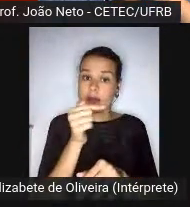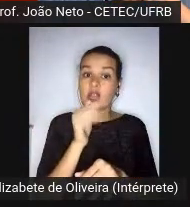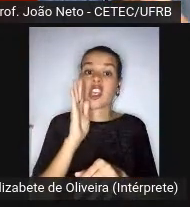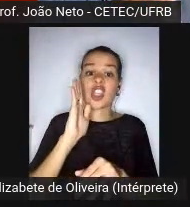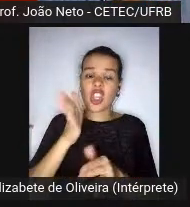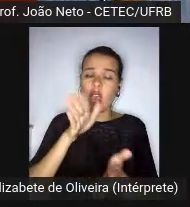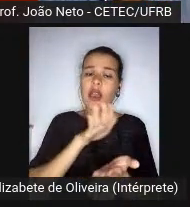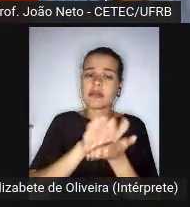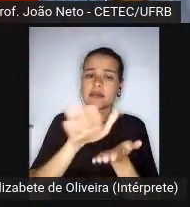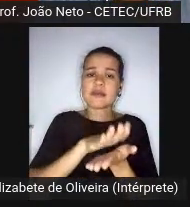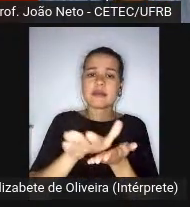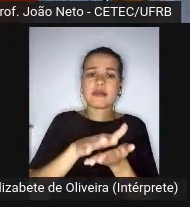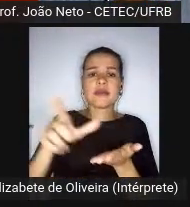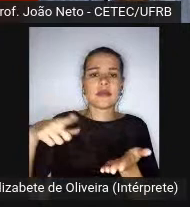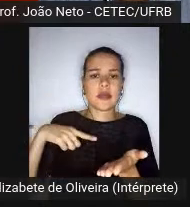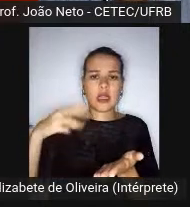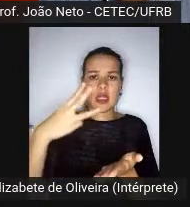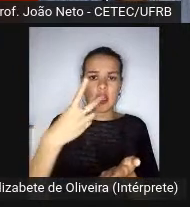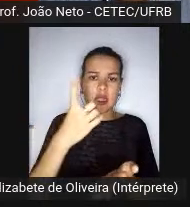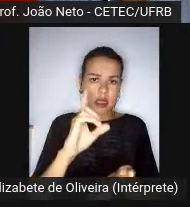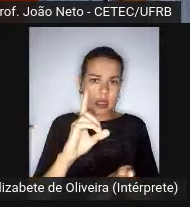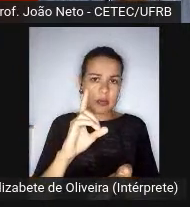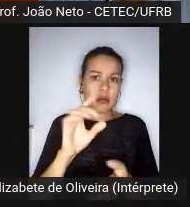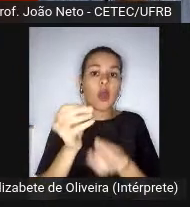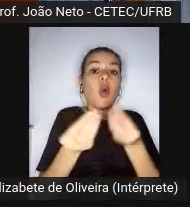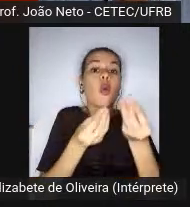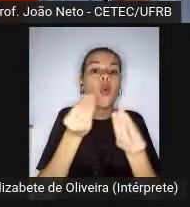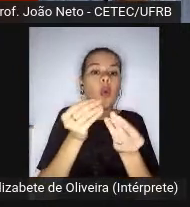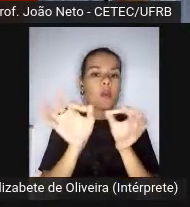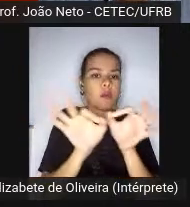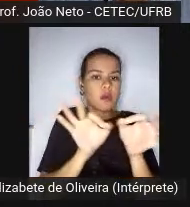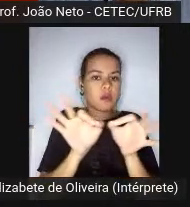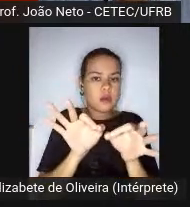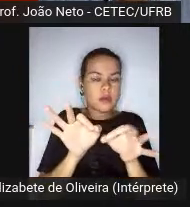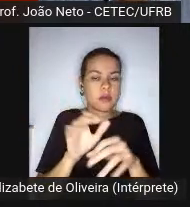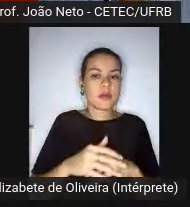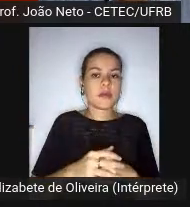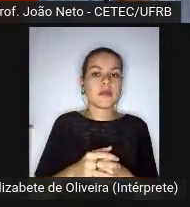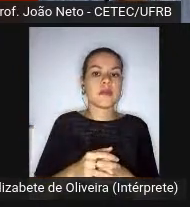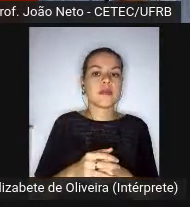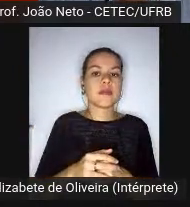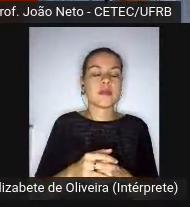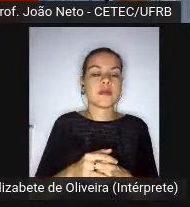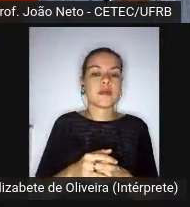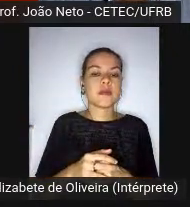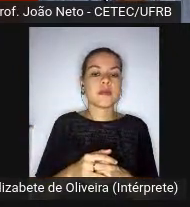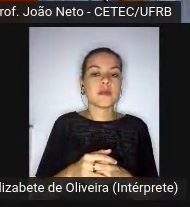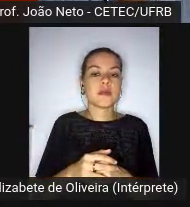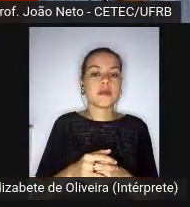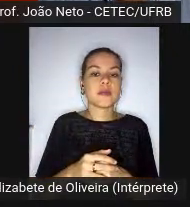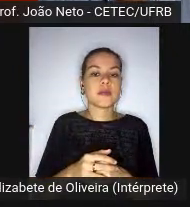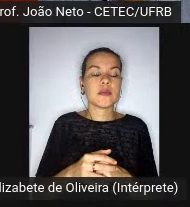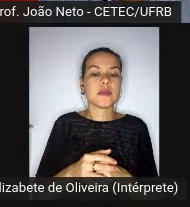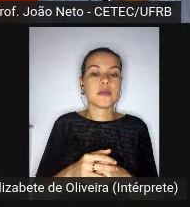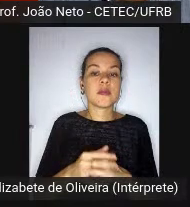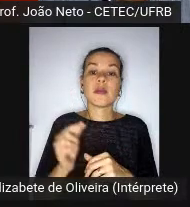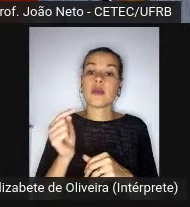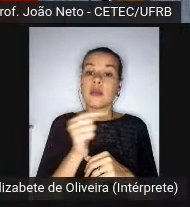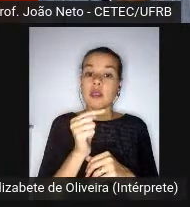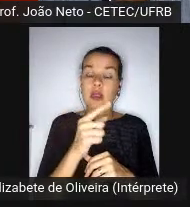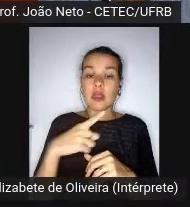a em 3D e Aqui nós temos a o a o